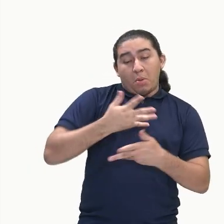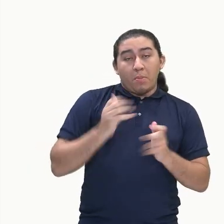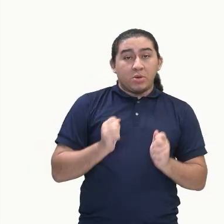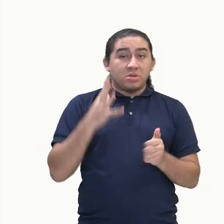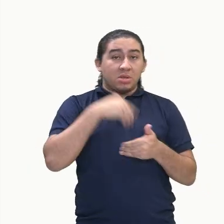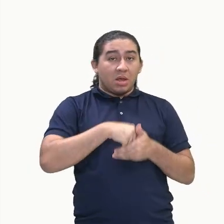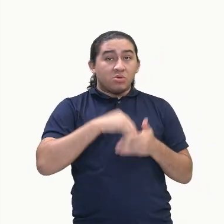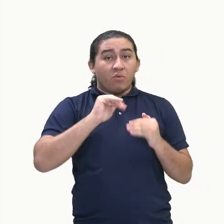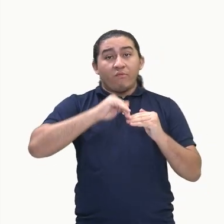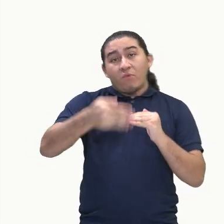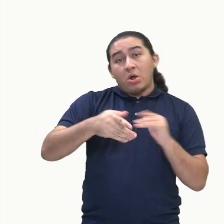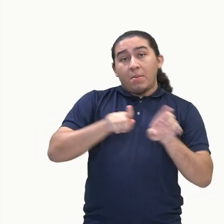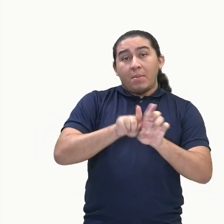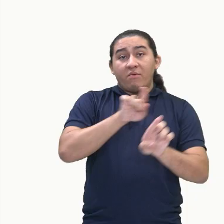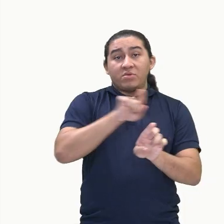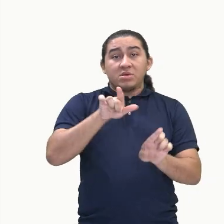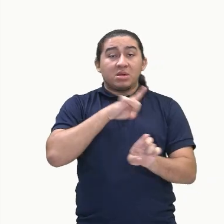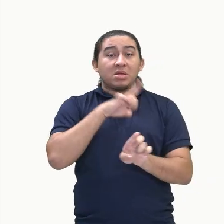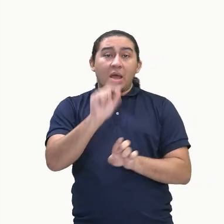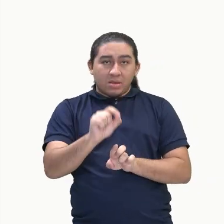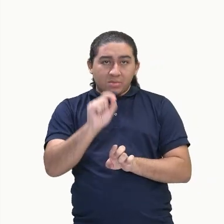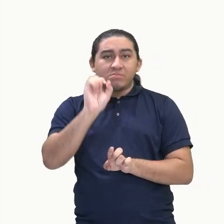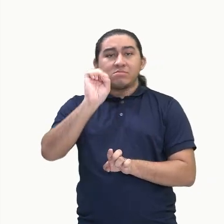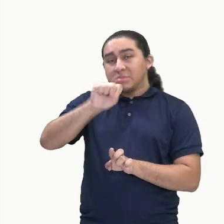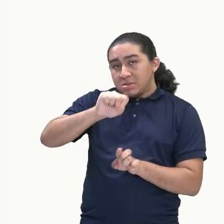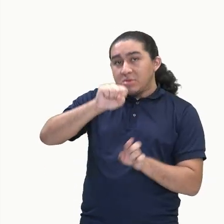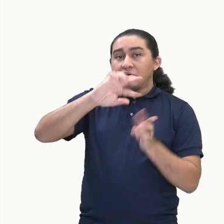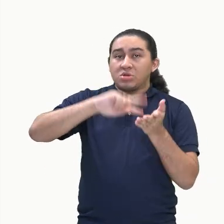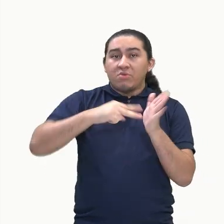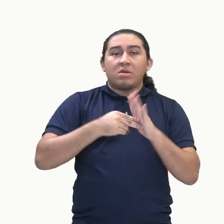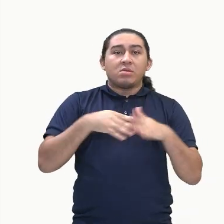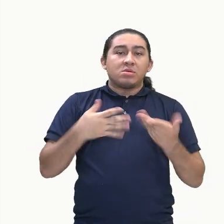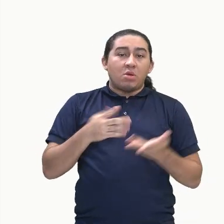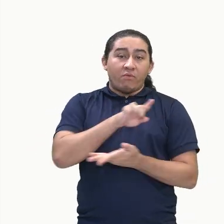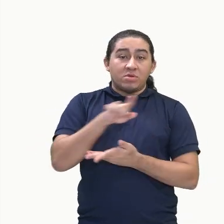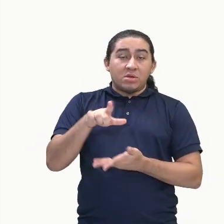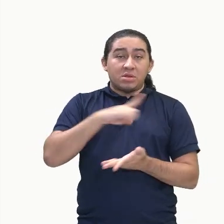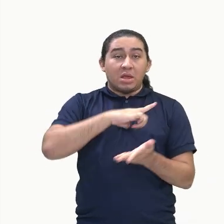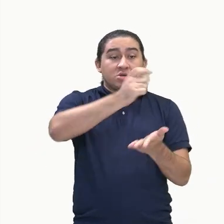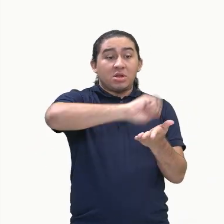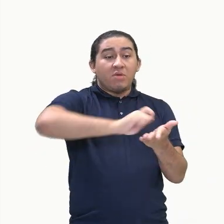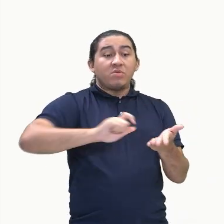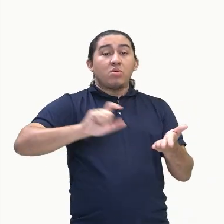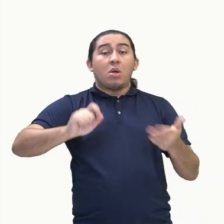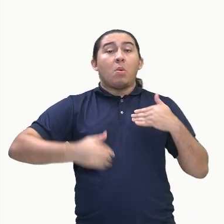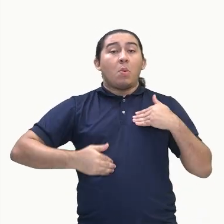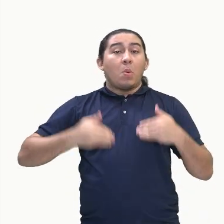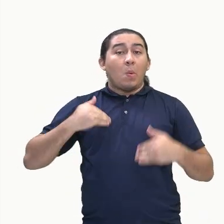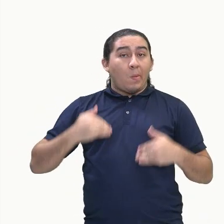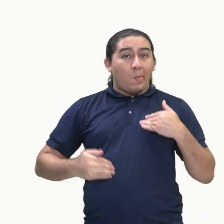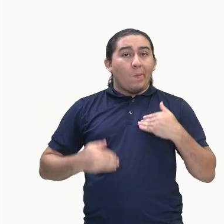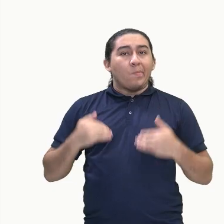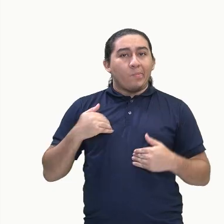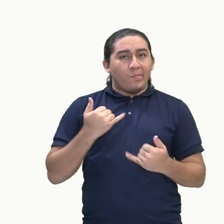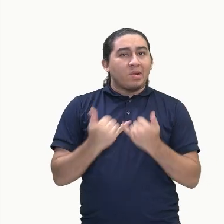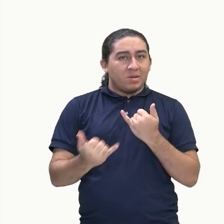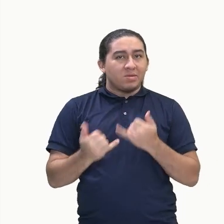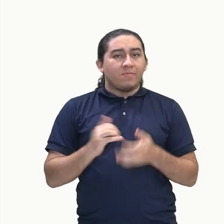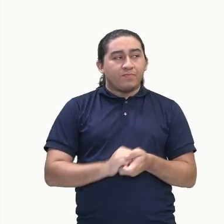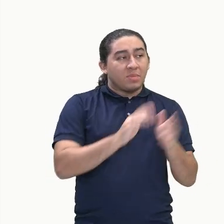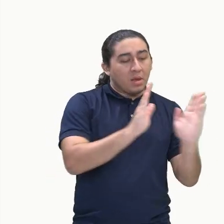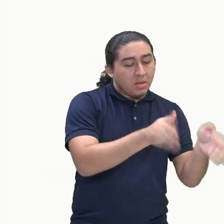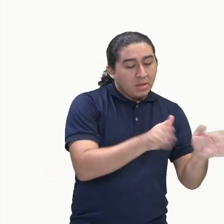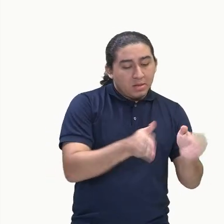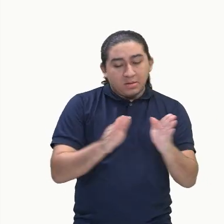mas você está passando uma mensagem? Então você está escrevendo com o corpo. E a todo